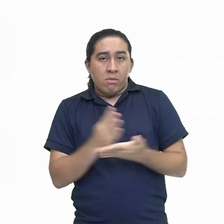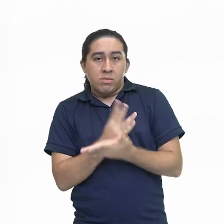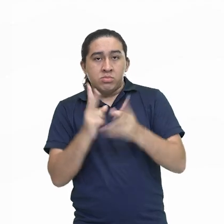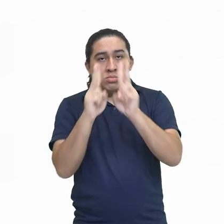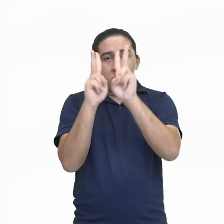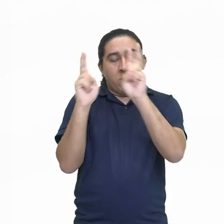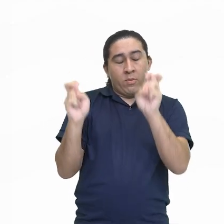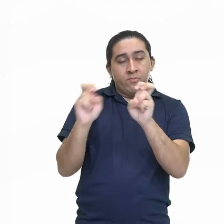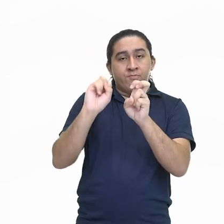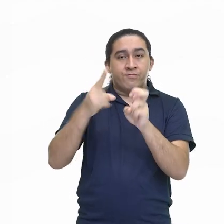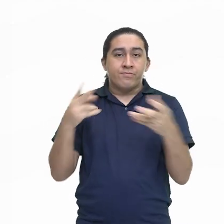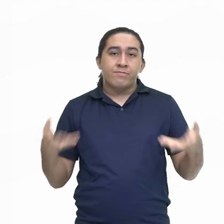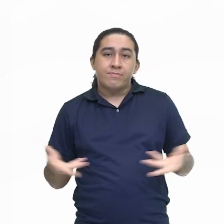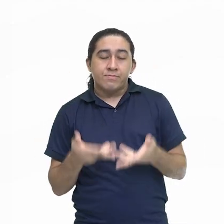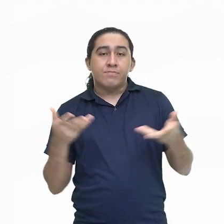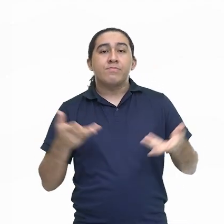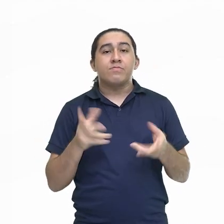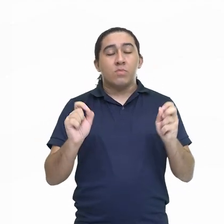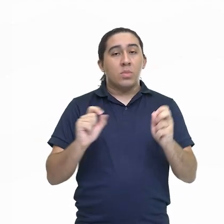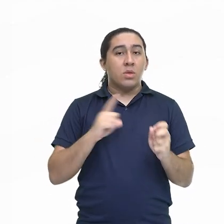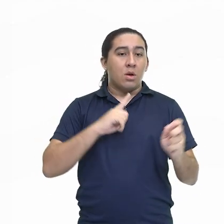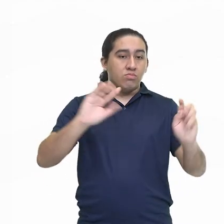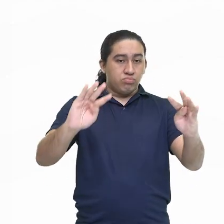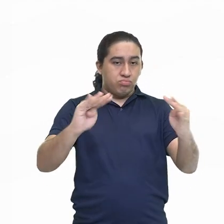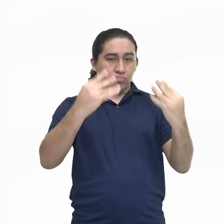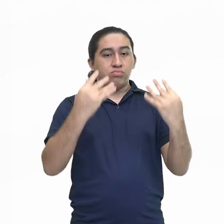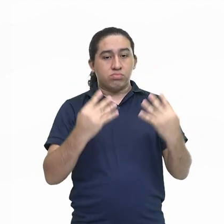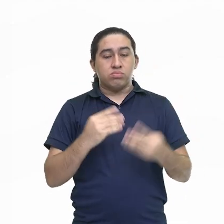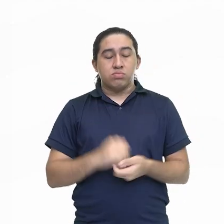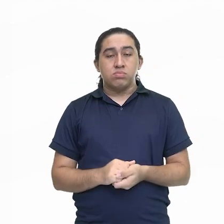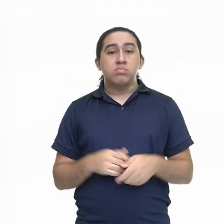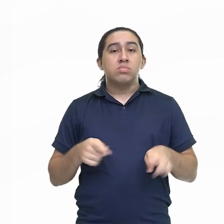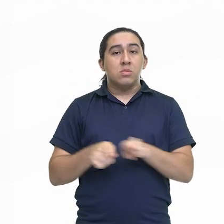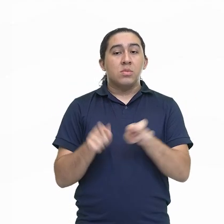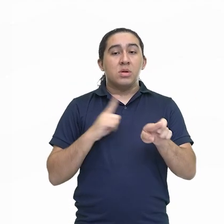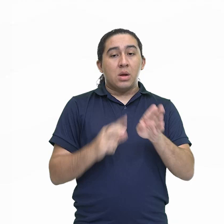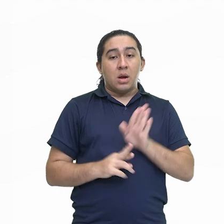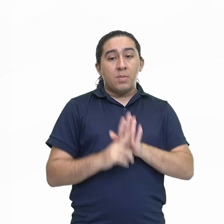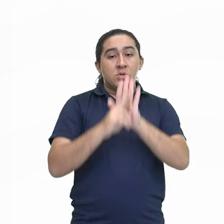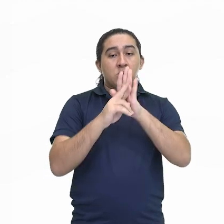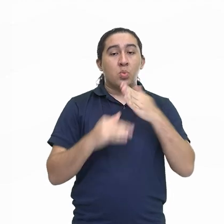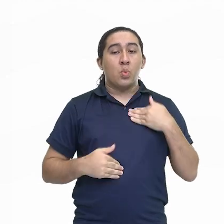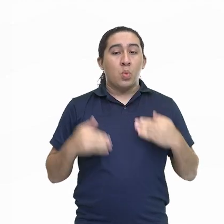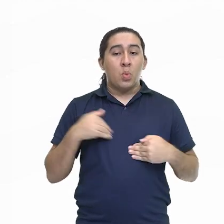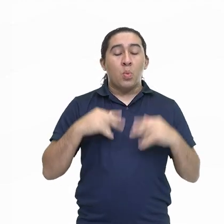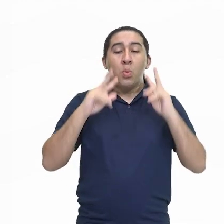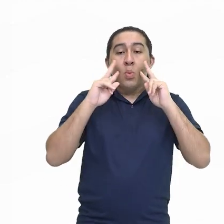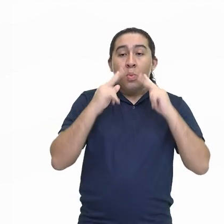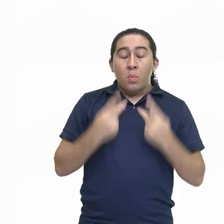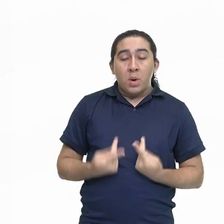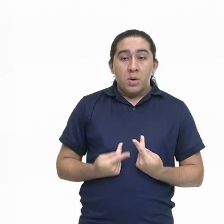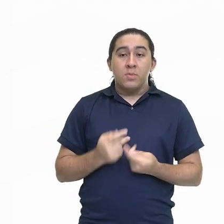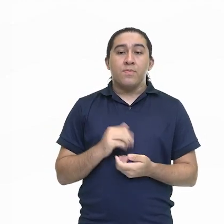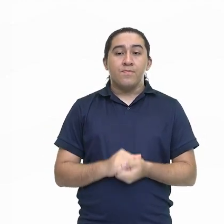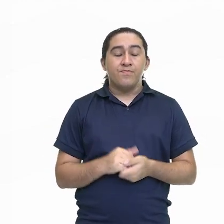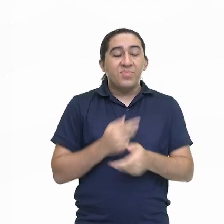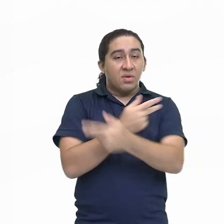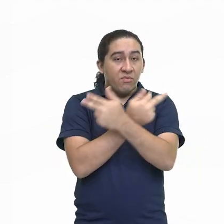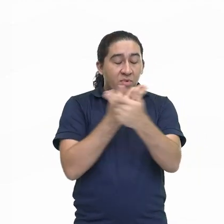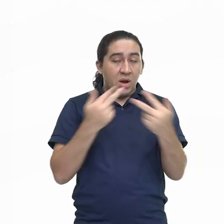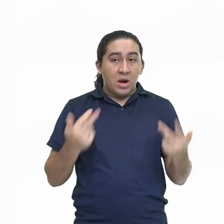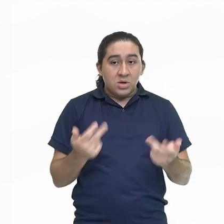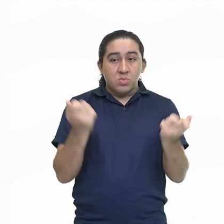promover reações. Aí também tem a representação do corpo humano que nós vimos, né? As várias formas